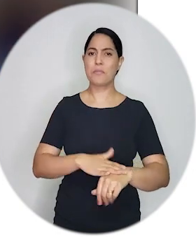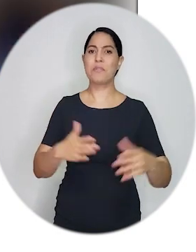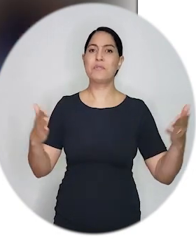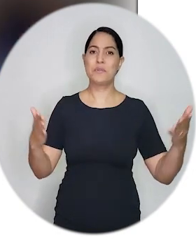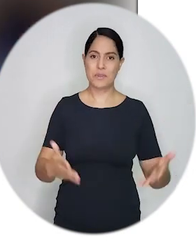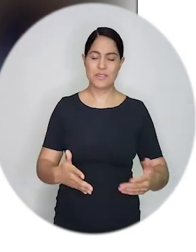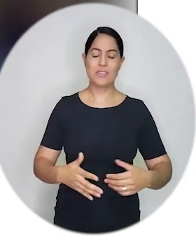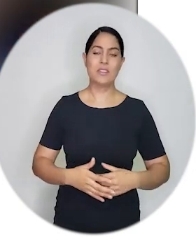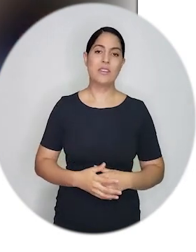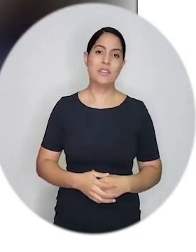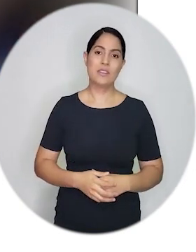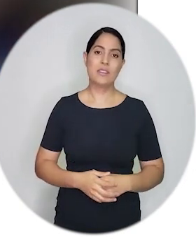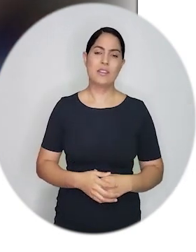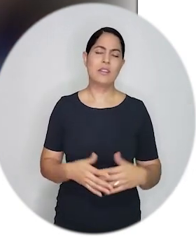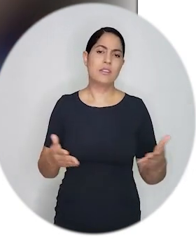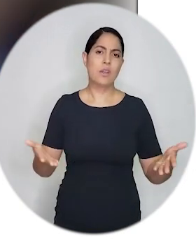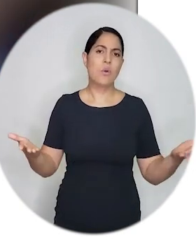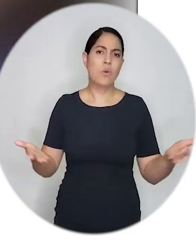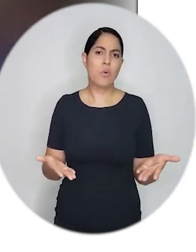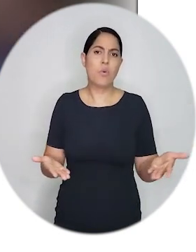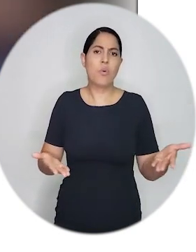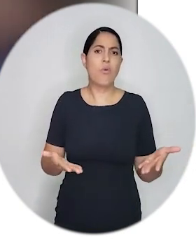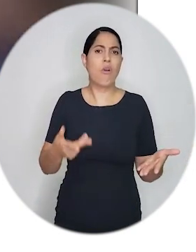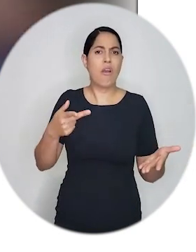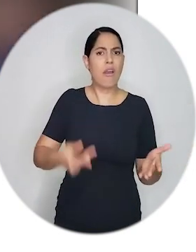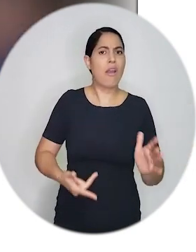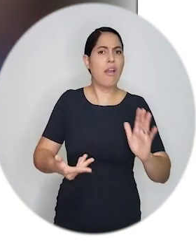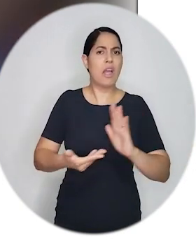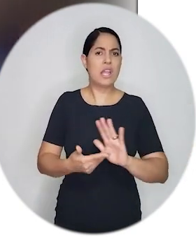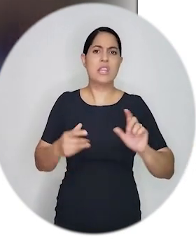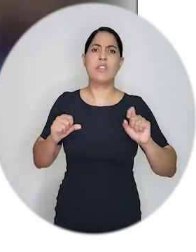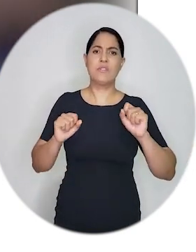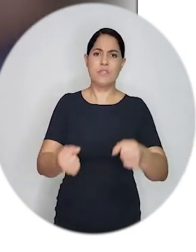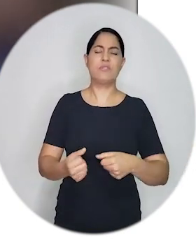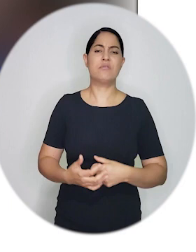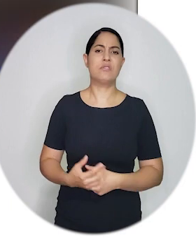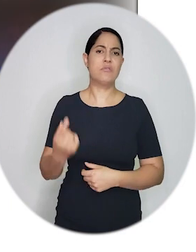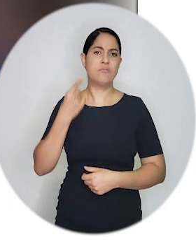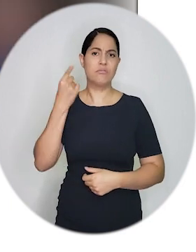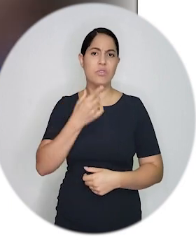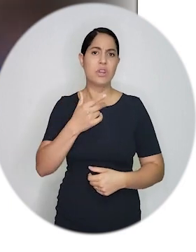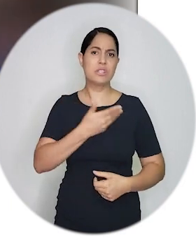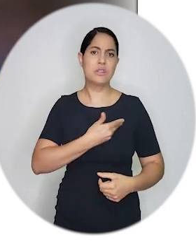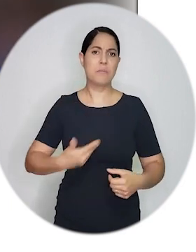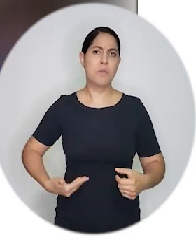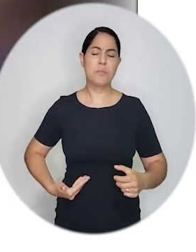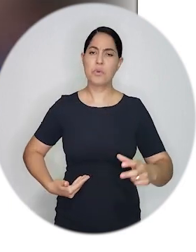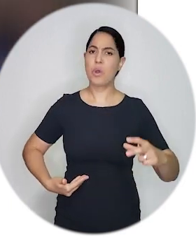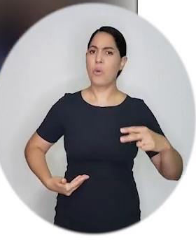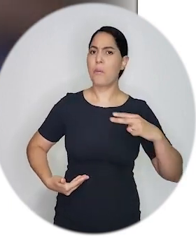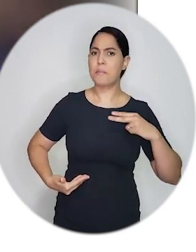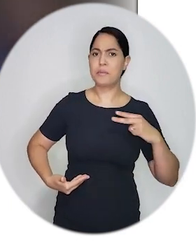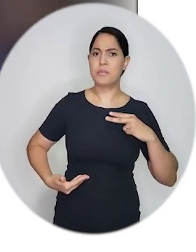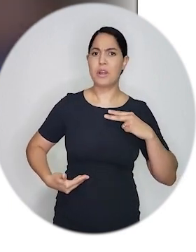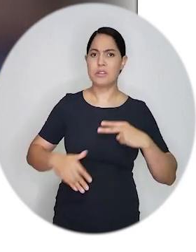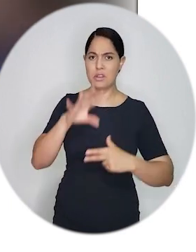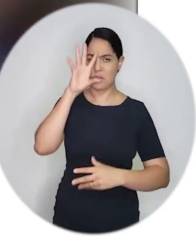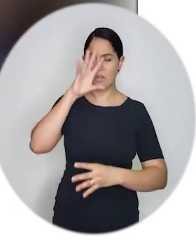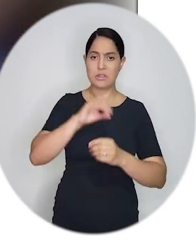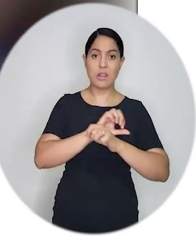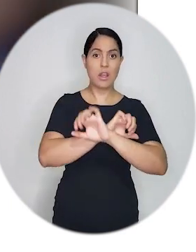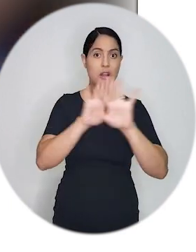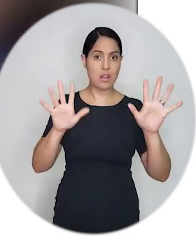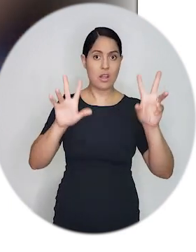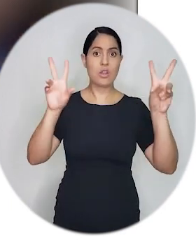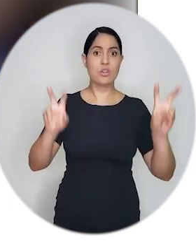esse momento e tenho defendido aqui na casa, seja advocacia pública, seja advocacia privada, porque